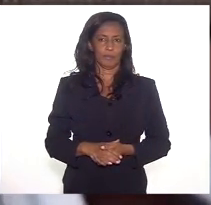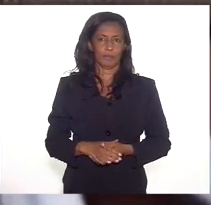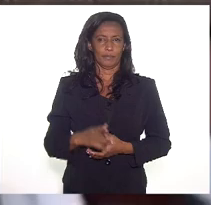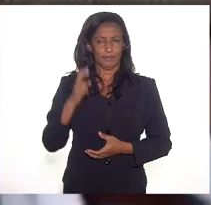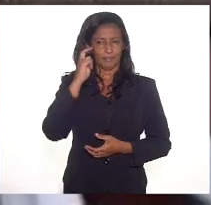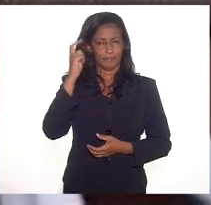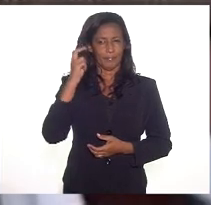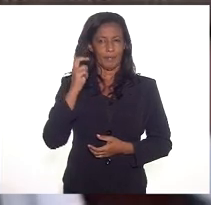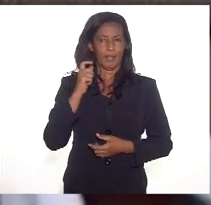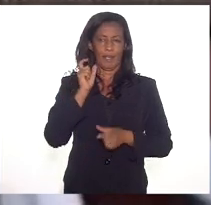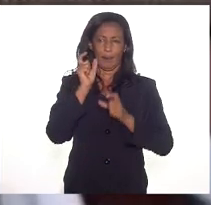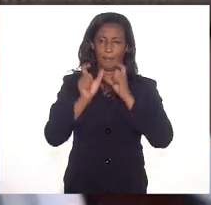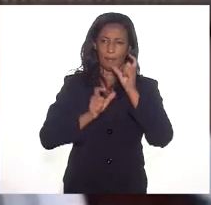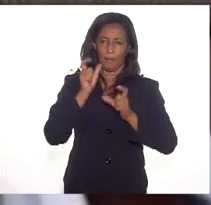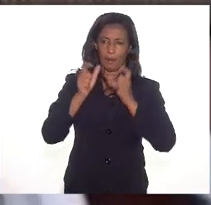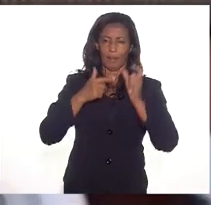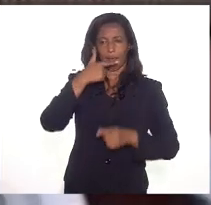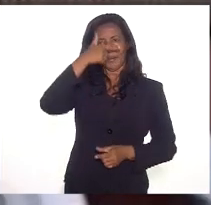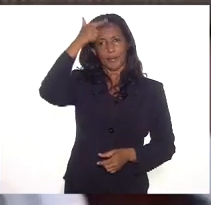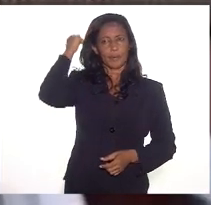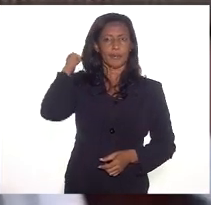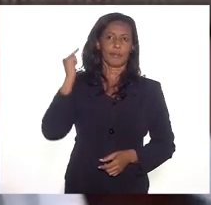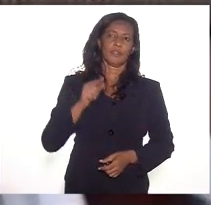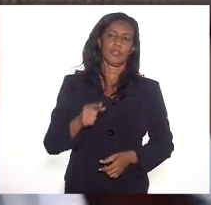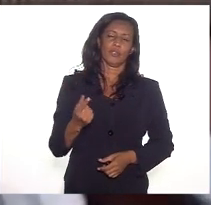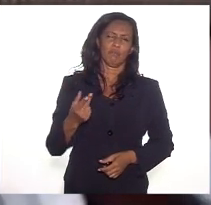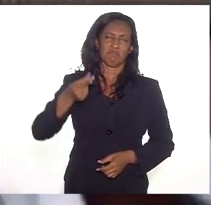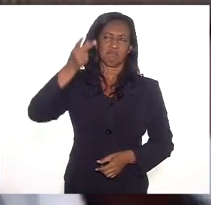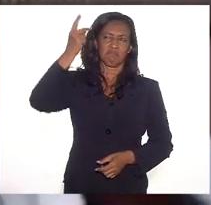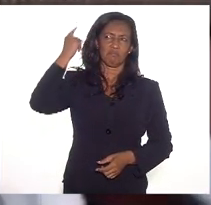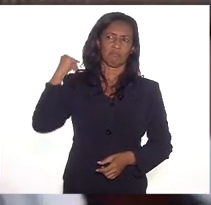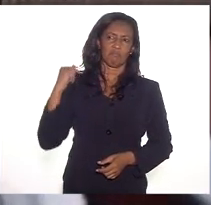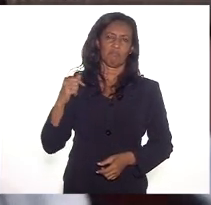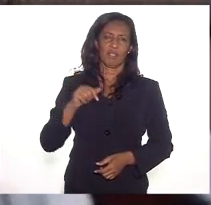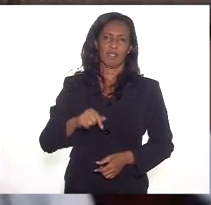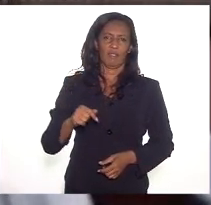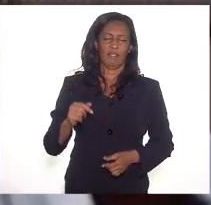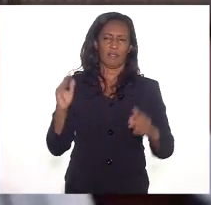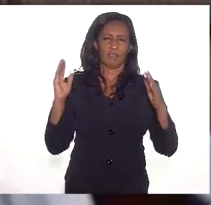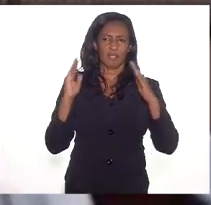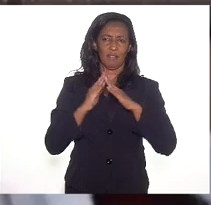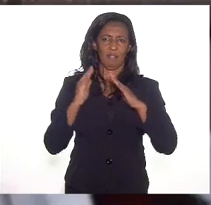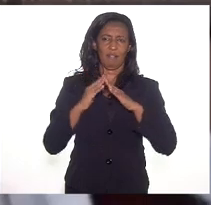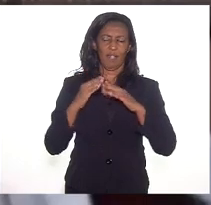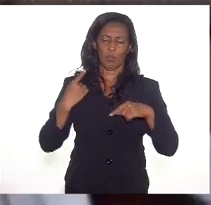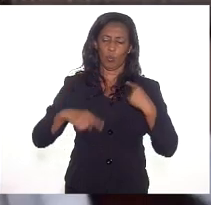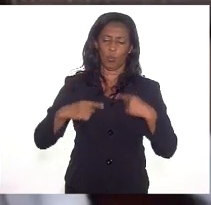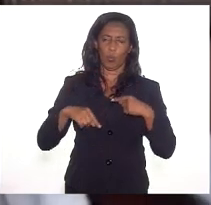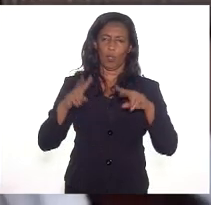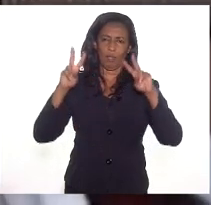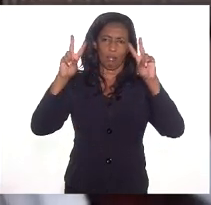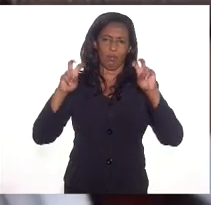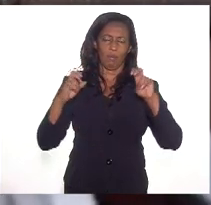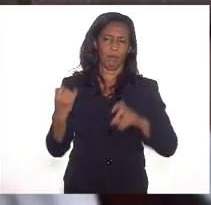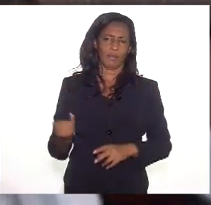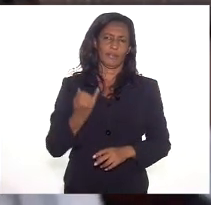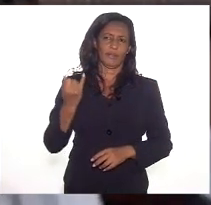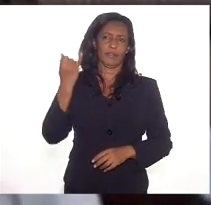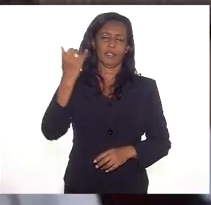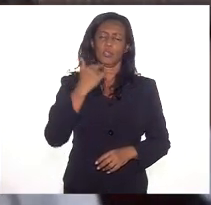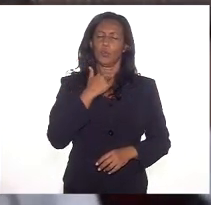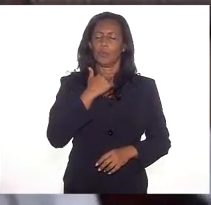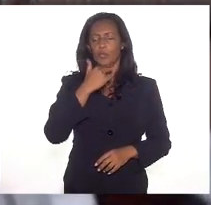do deputado Luiz Paulo, de que há muito tempo essa casa não debatia um tema tão importante. A gente não pode